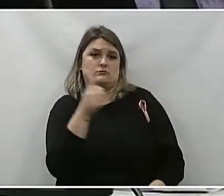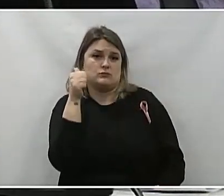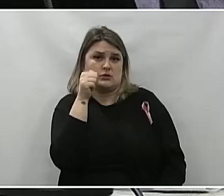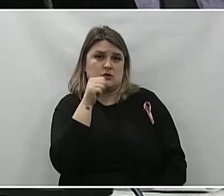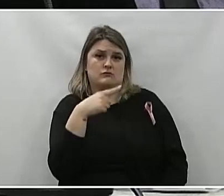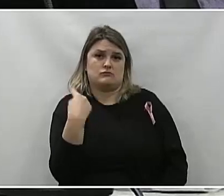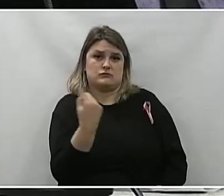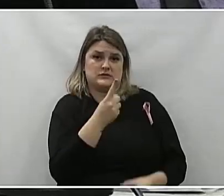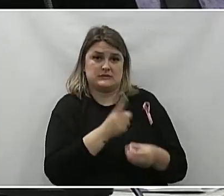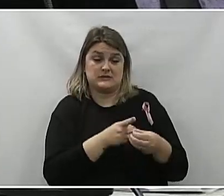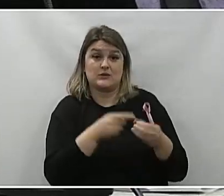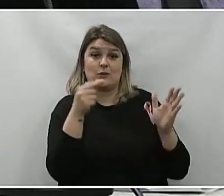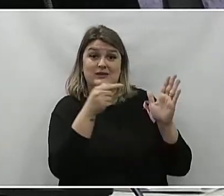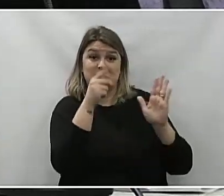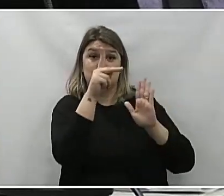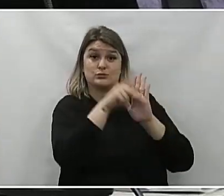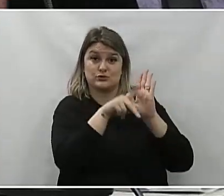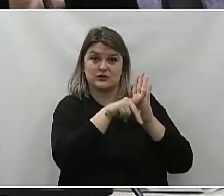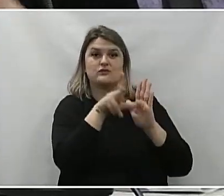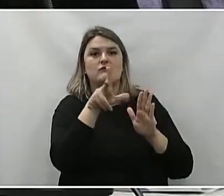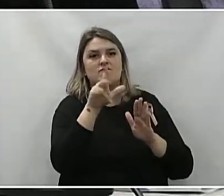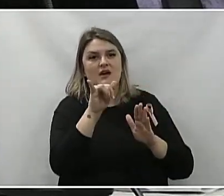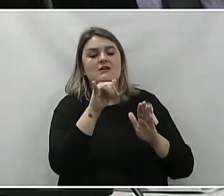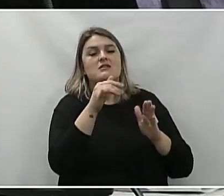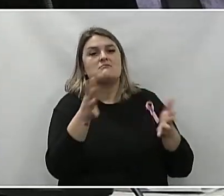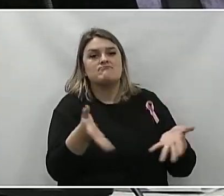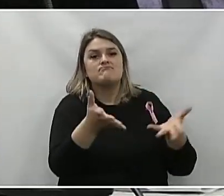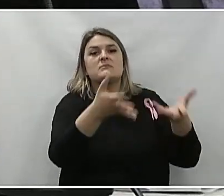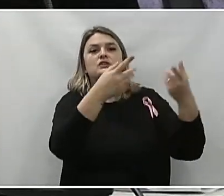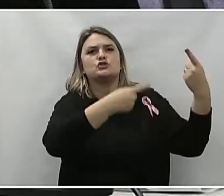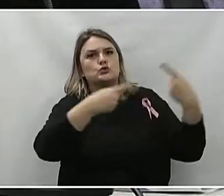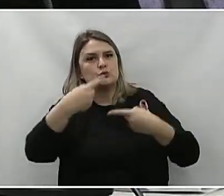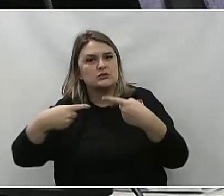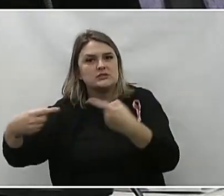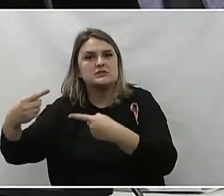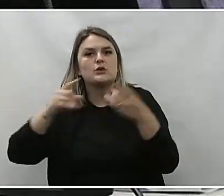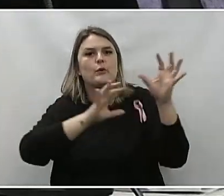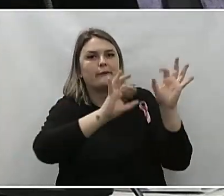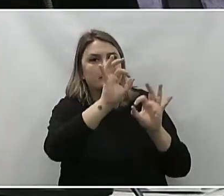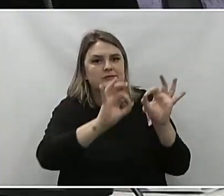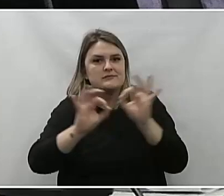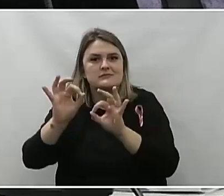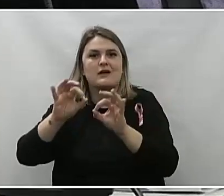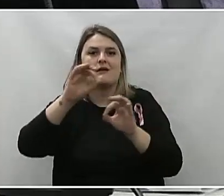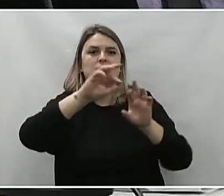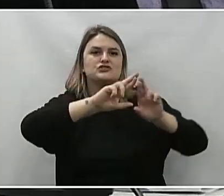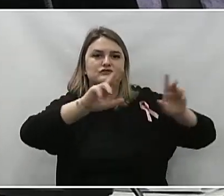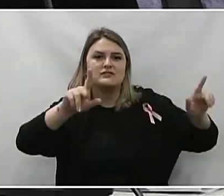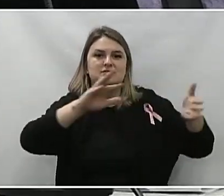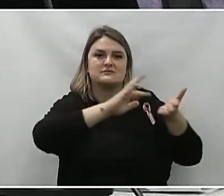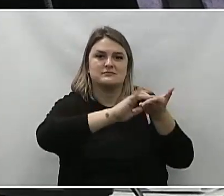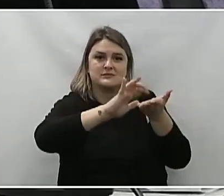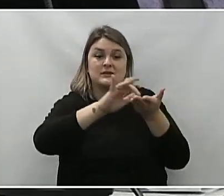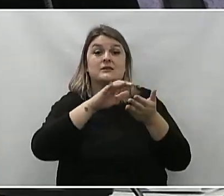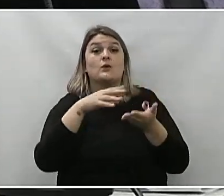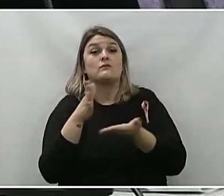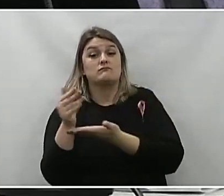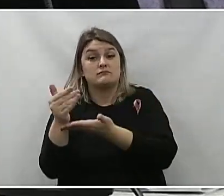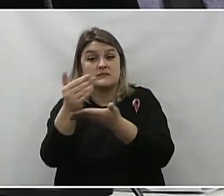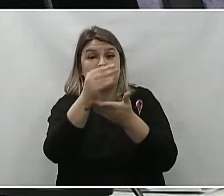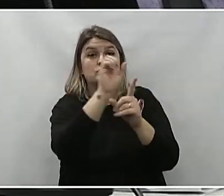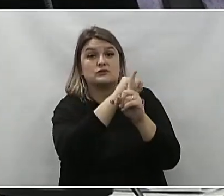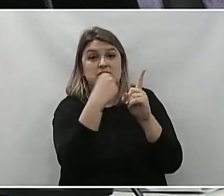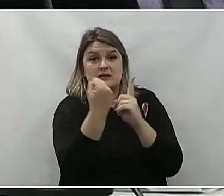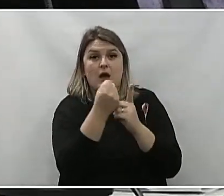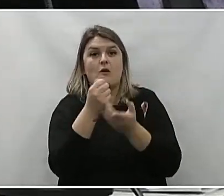aqui da nossa cidade então esse projeto vem para discutir isso para poder organizar dentro das diferentes secretarias tantos os dados da